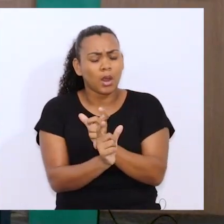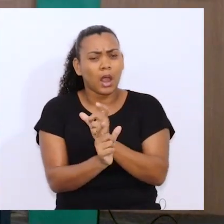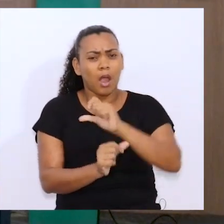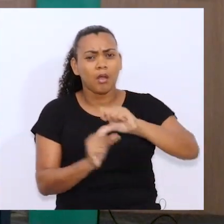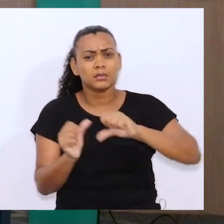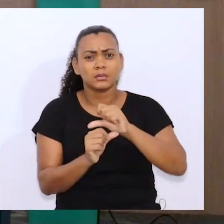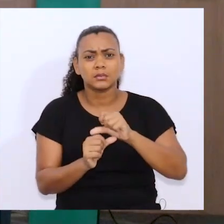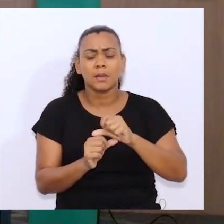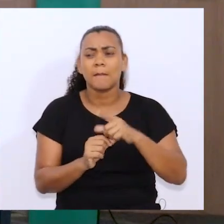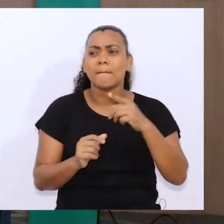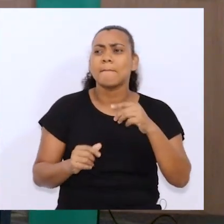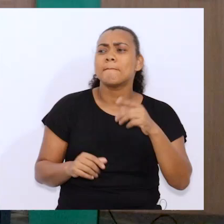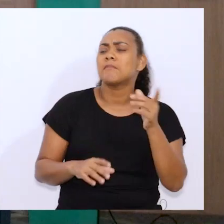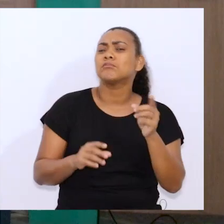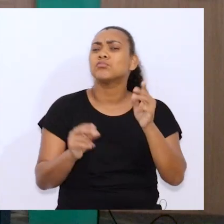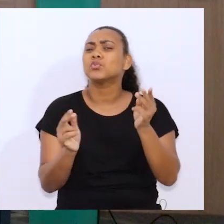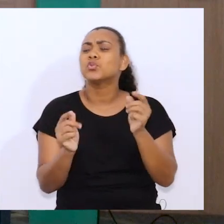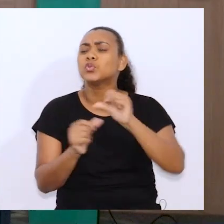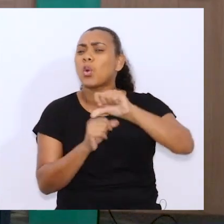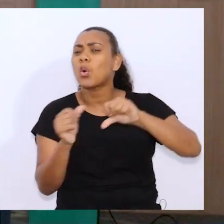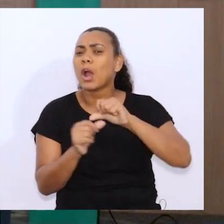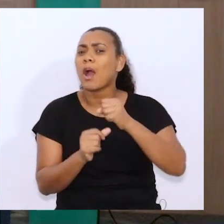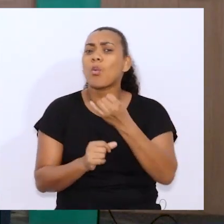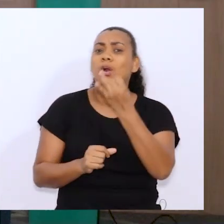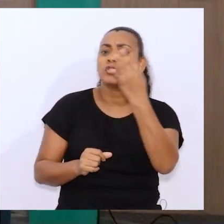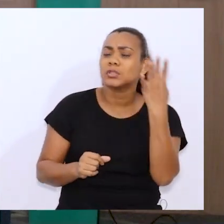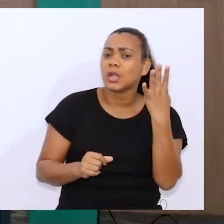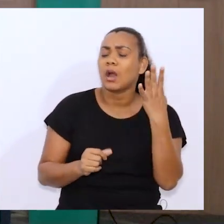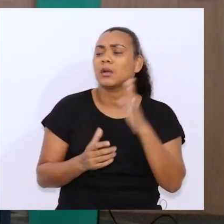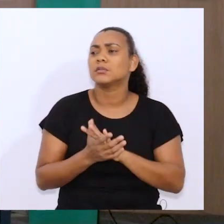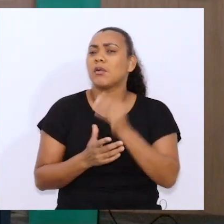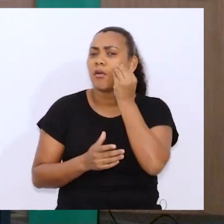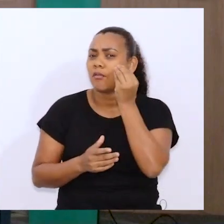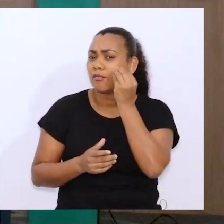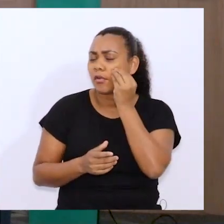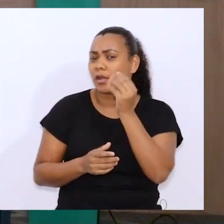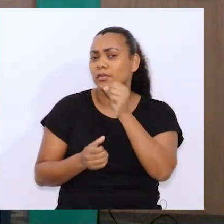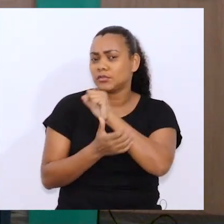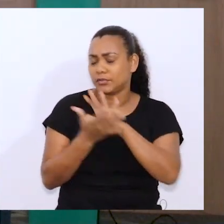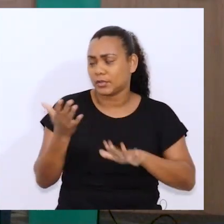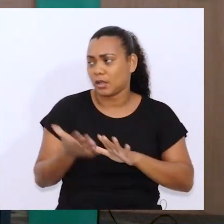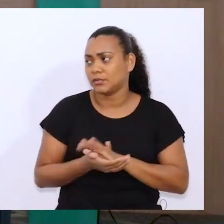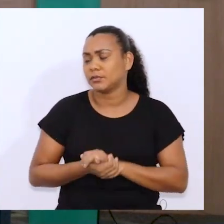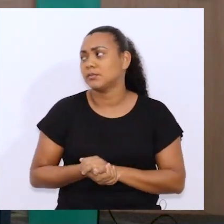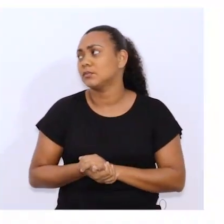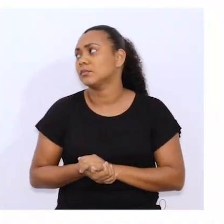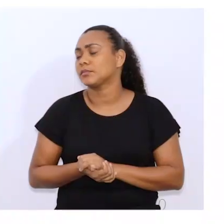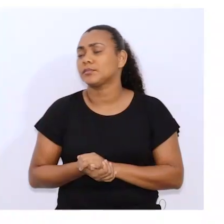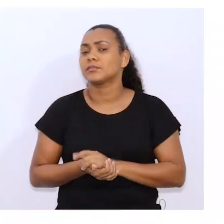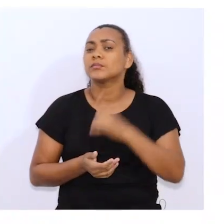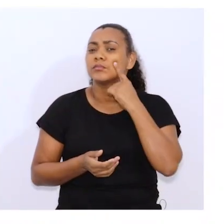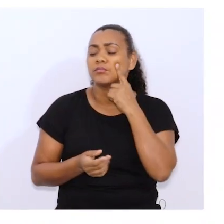mais por menos e mais por porém. Vamos ver na atividade? Vamos lá!